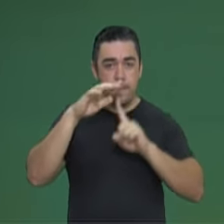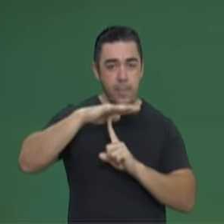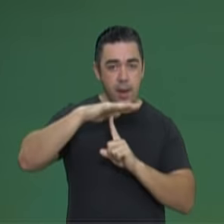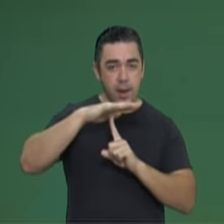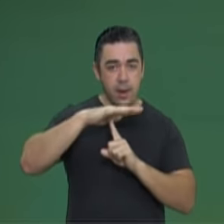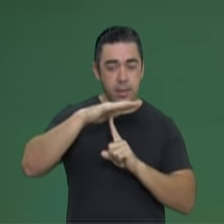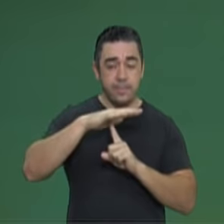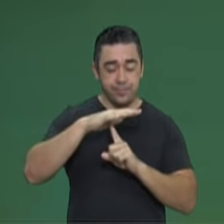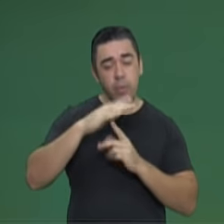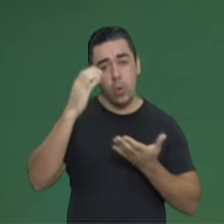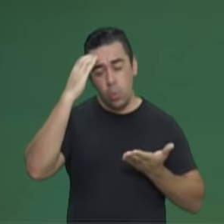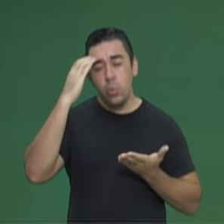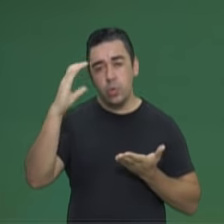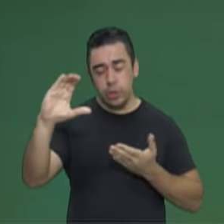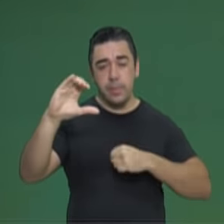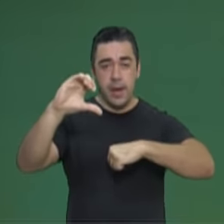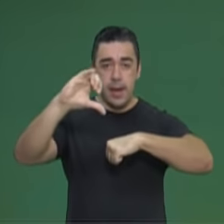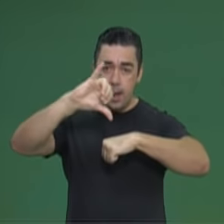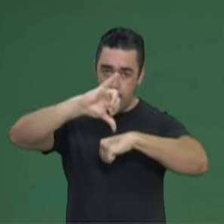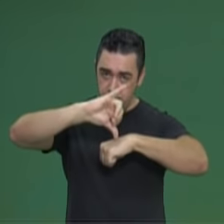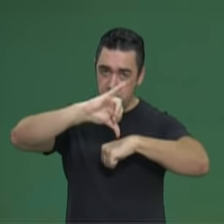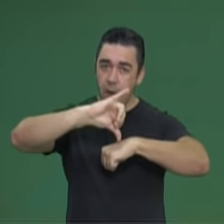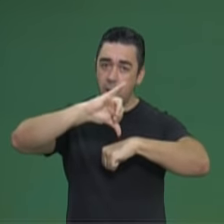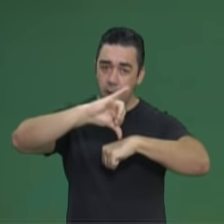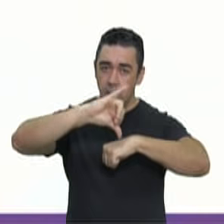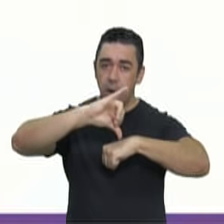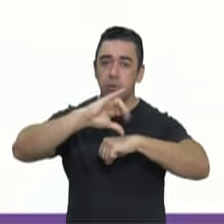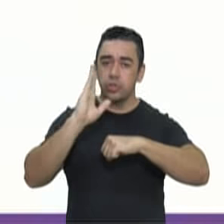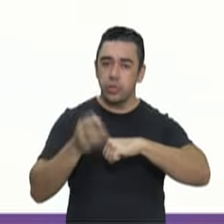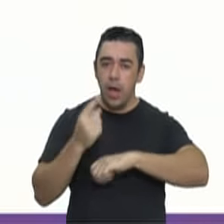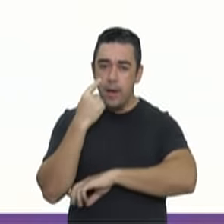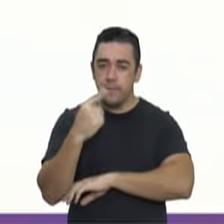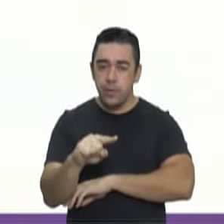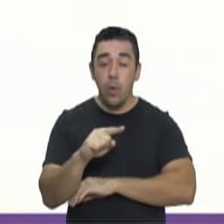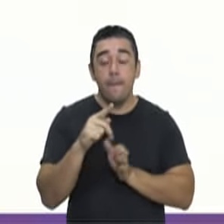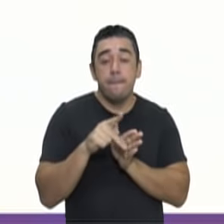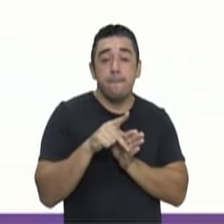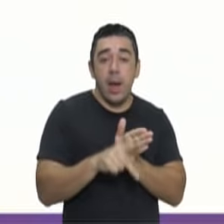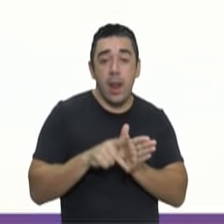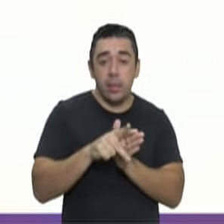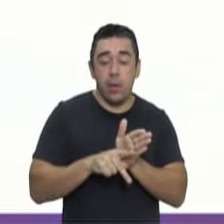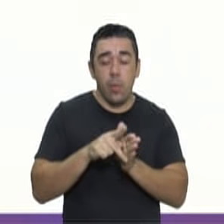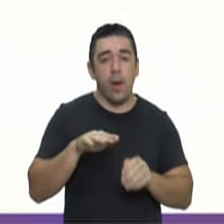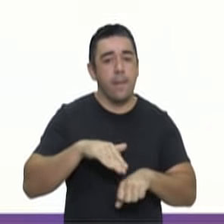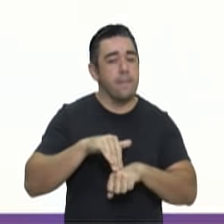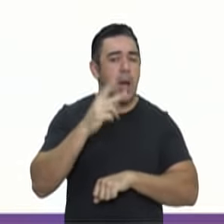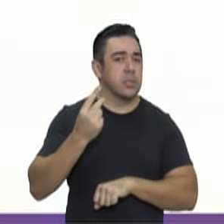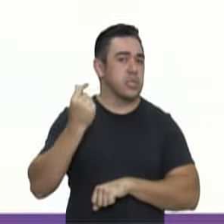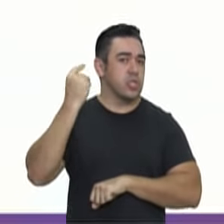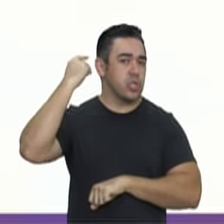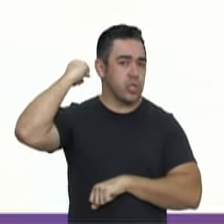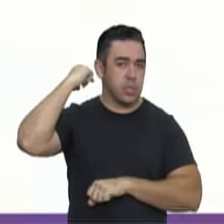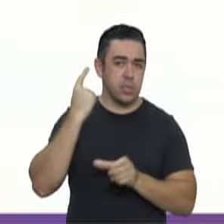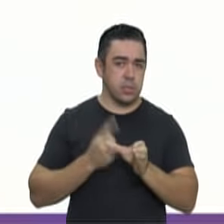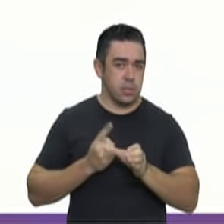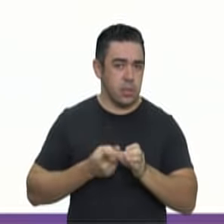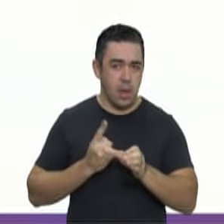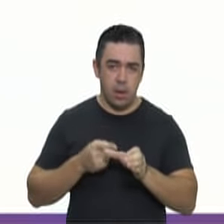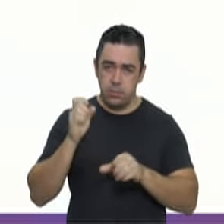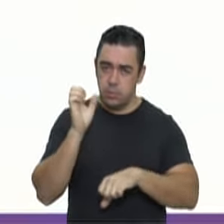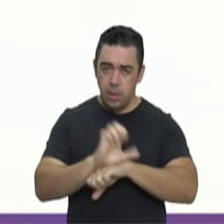como sendo a capital do estado, como nós já vimos no quiz anterior. Paranaguá é a cidade mais antiga do nosso estado